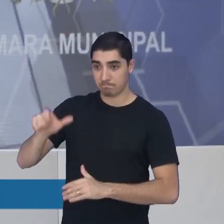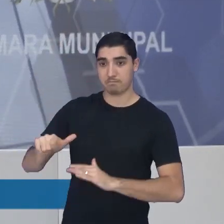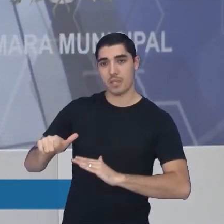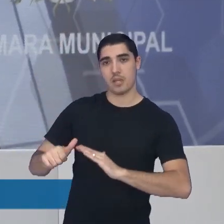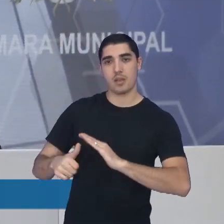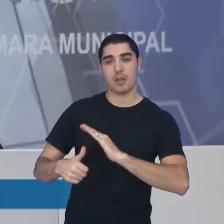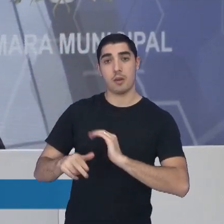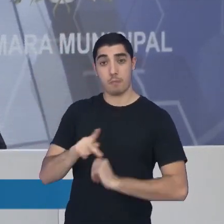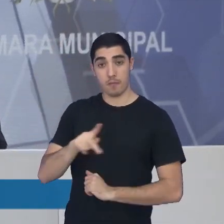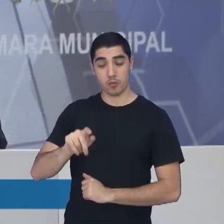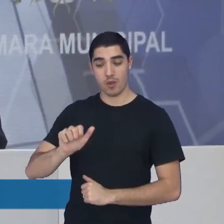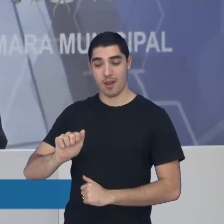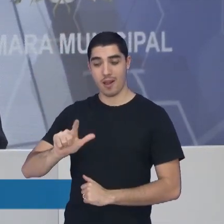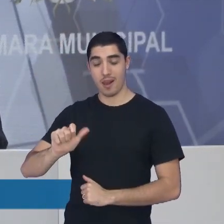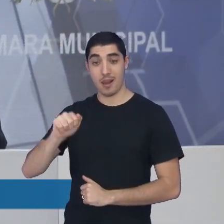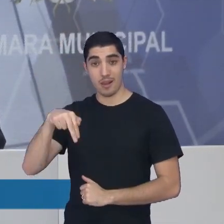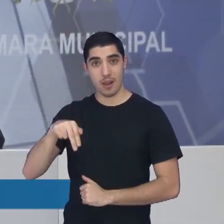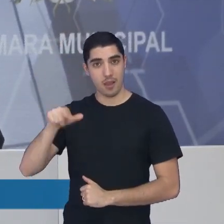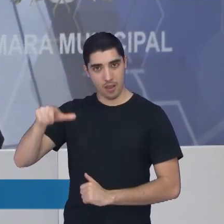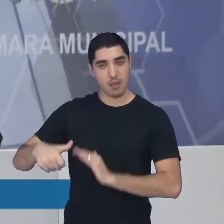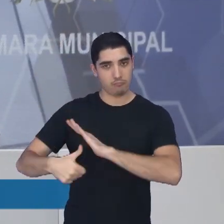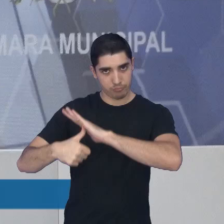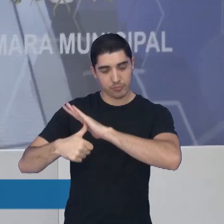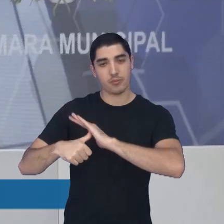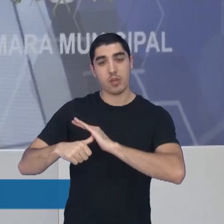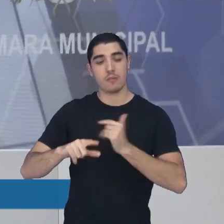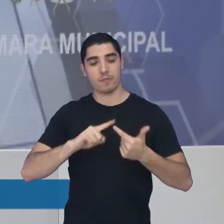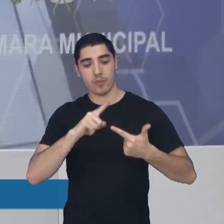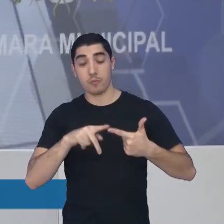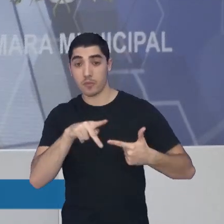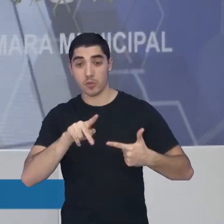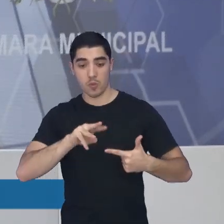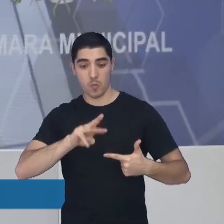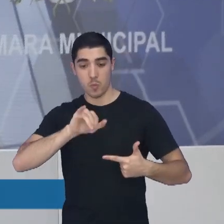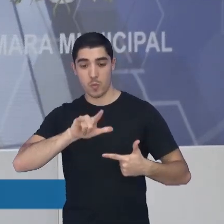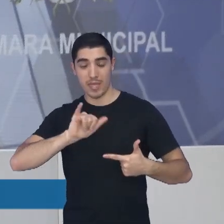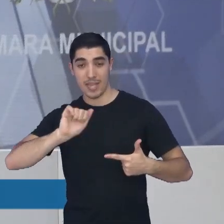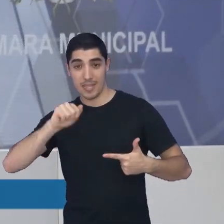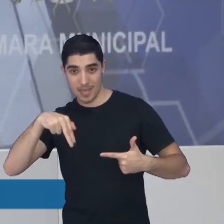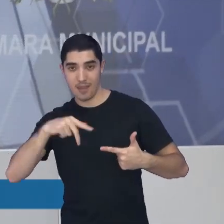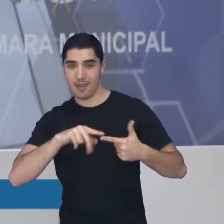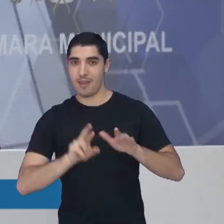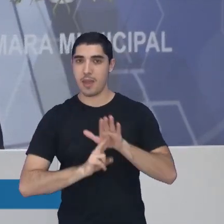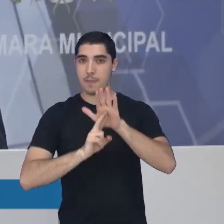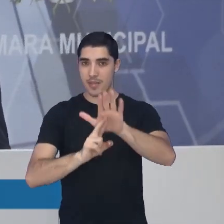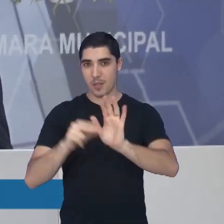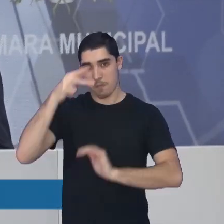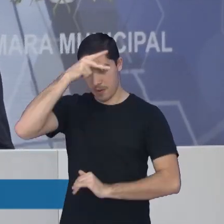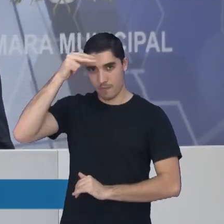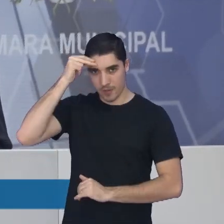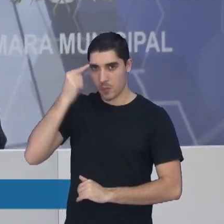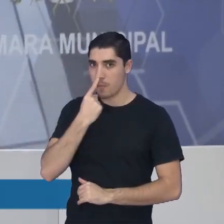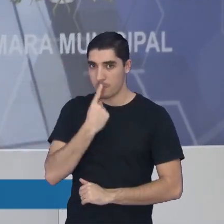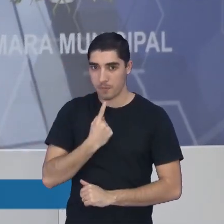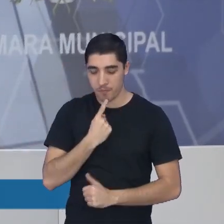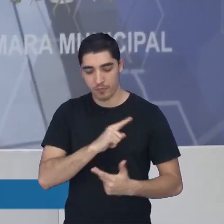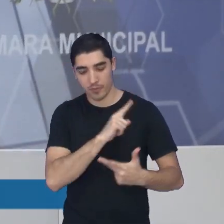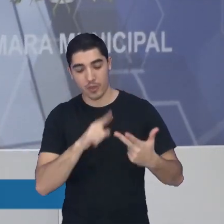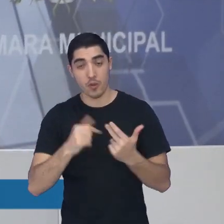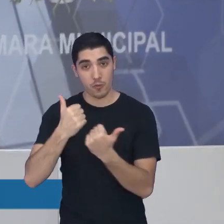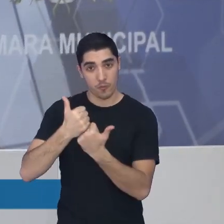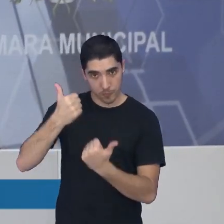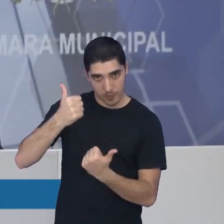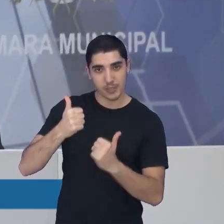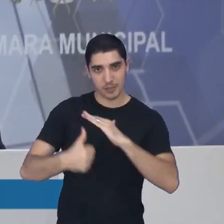professor Alain, ao professor William, representante do prefeito Anderson, ao vice-reitor, professor